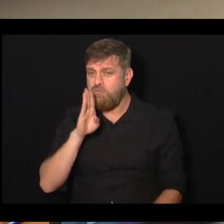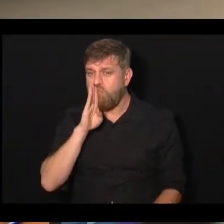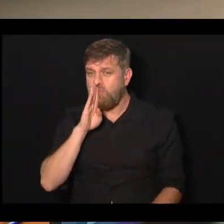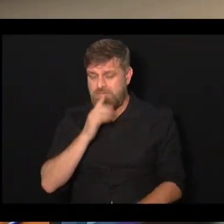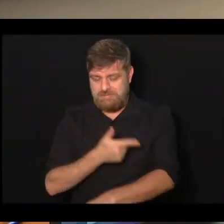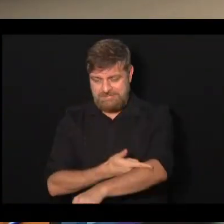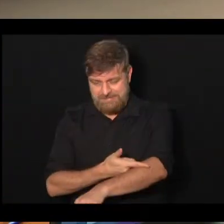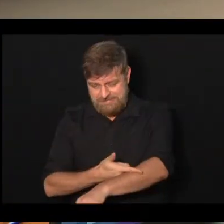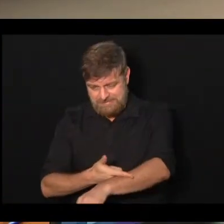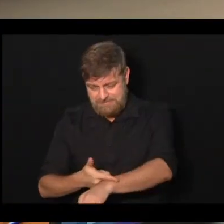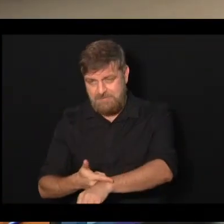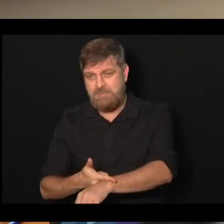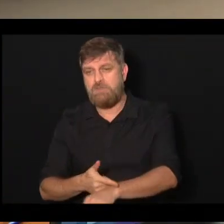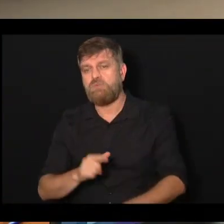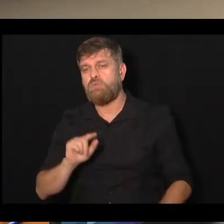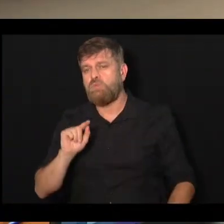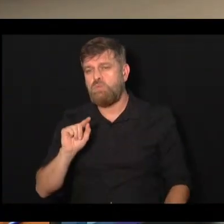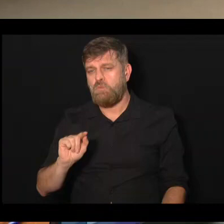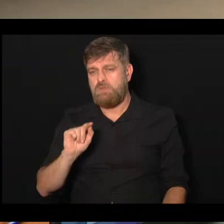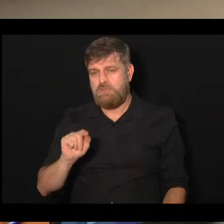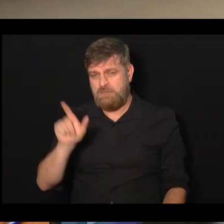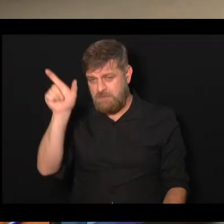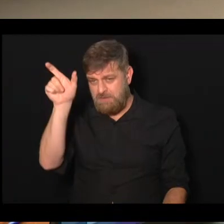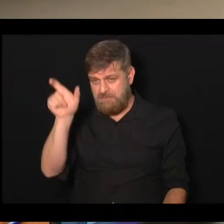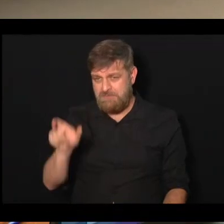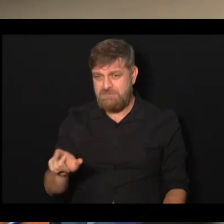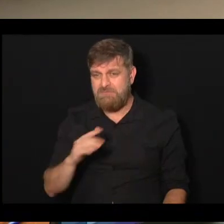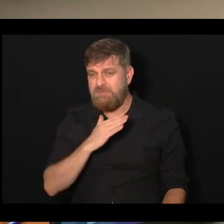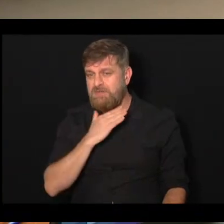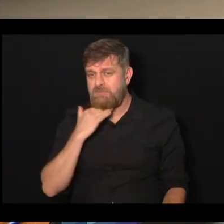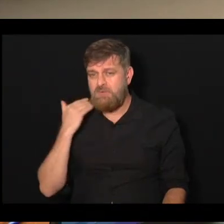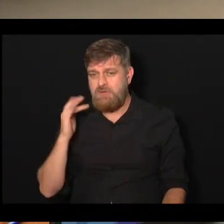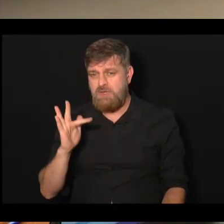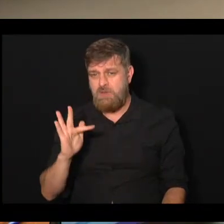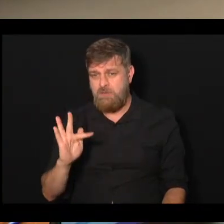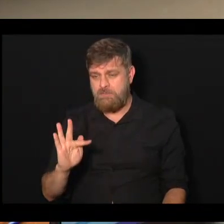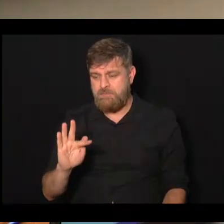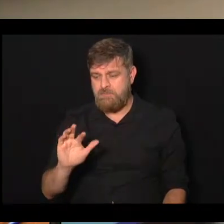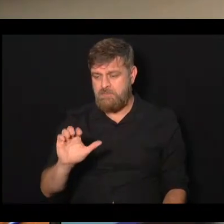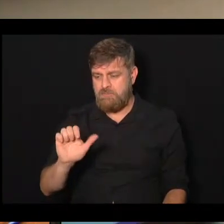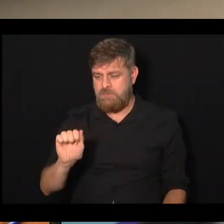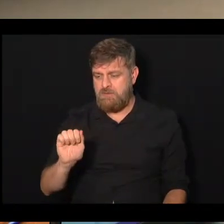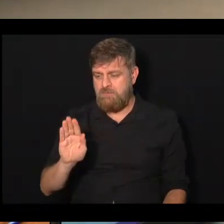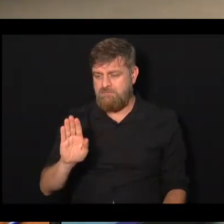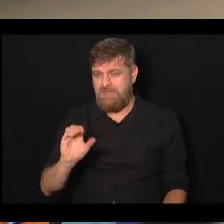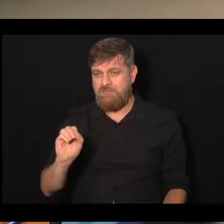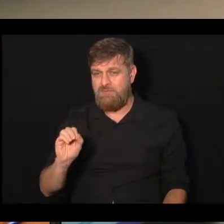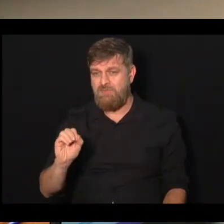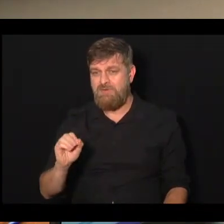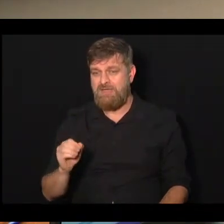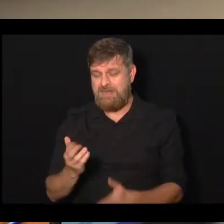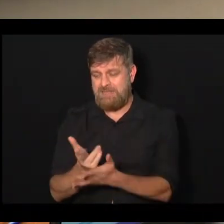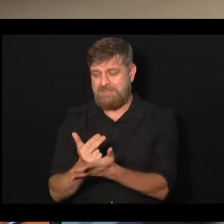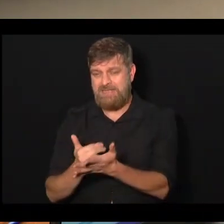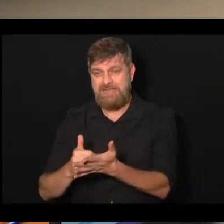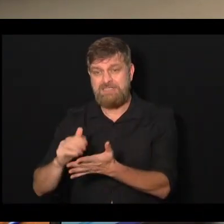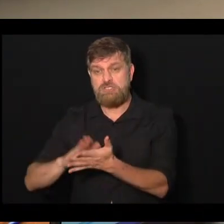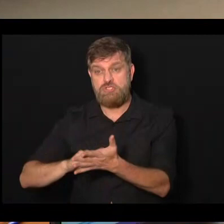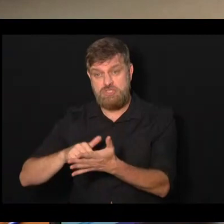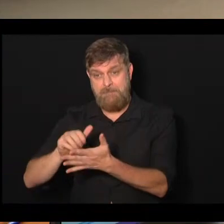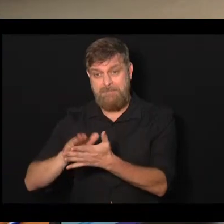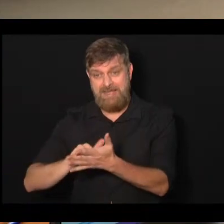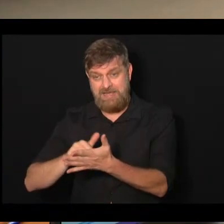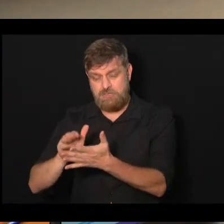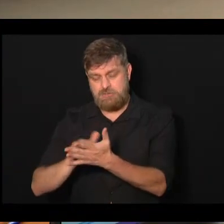feito por essa Câmara, a memória de Fábio Bittencourt, artista plástico que faleceu no meio da semana, uma